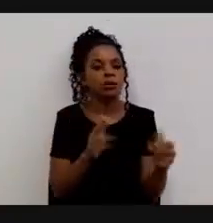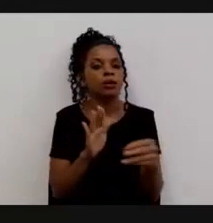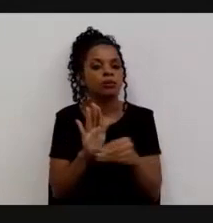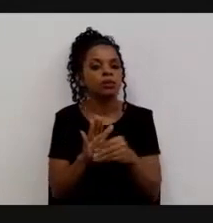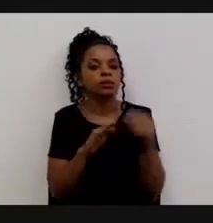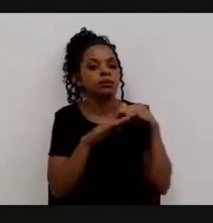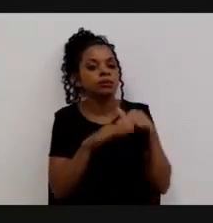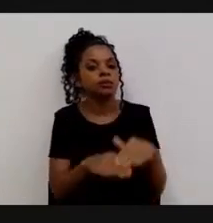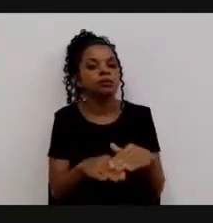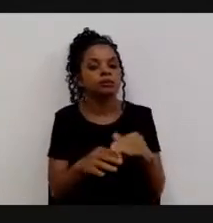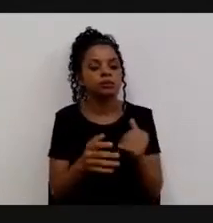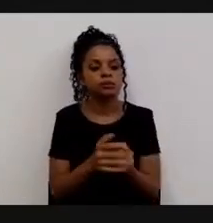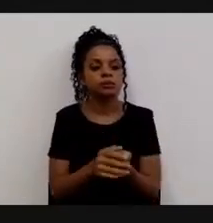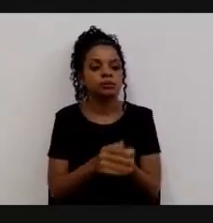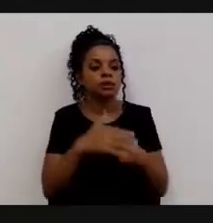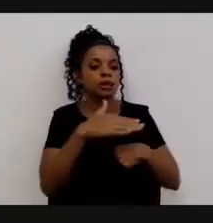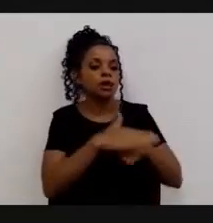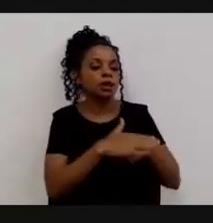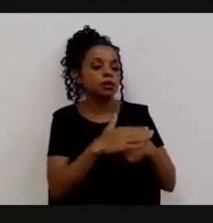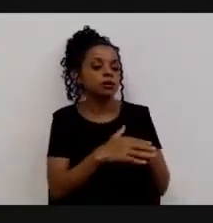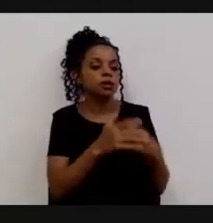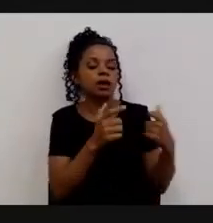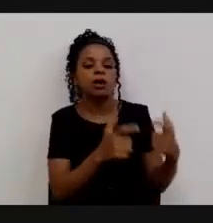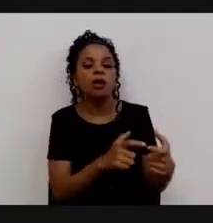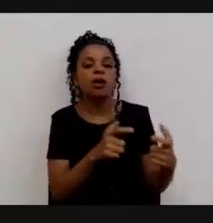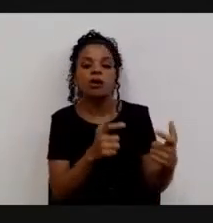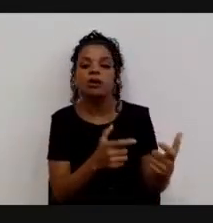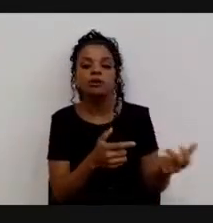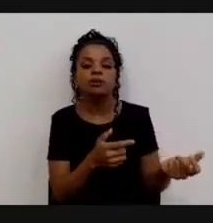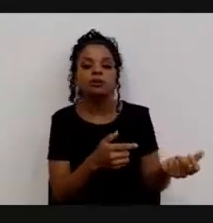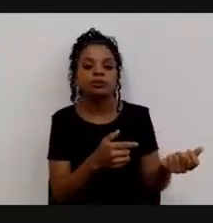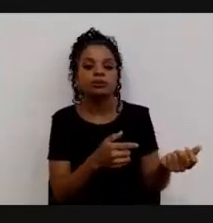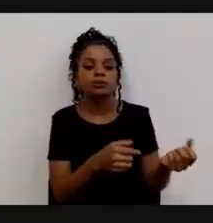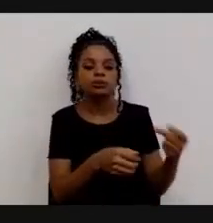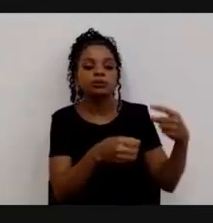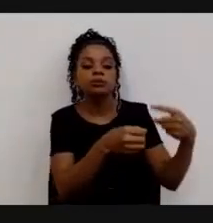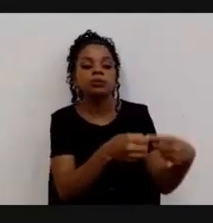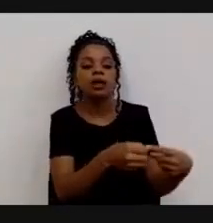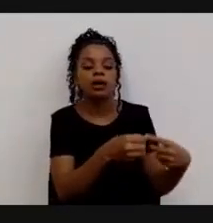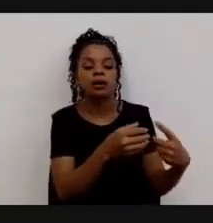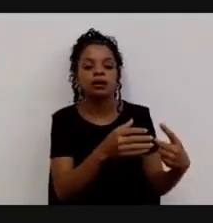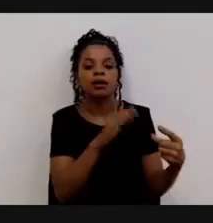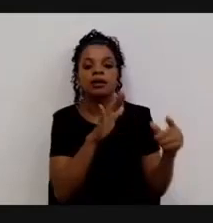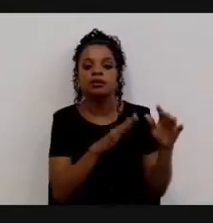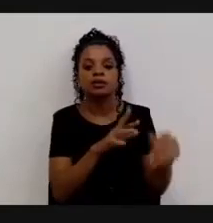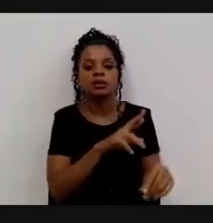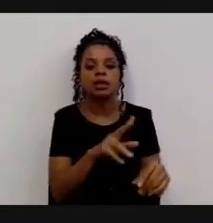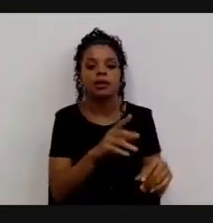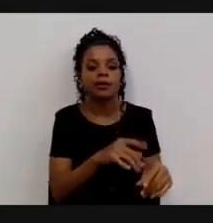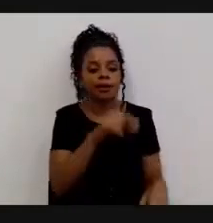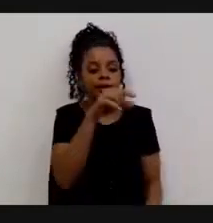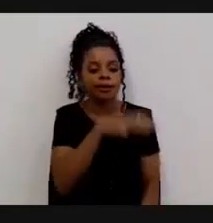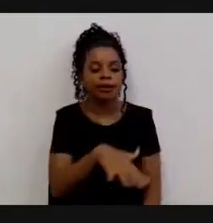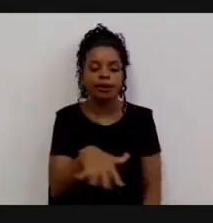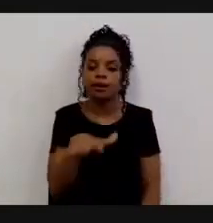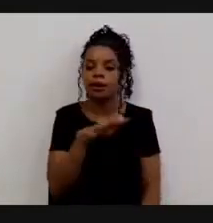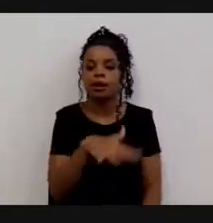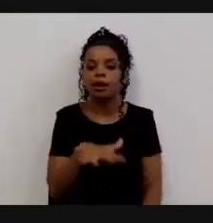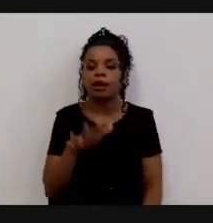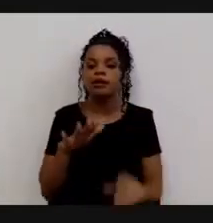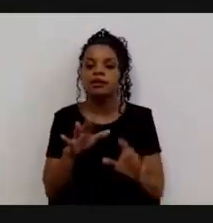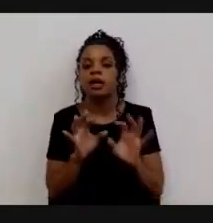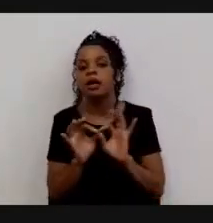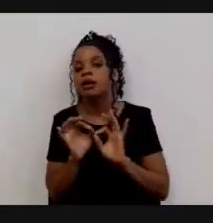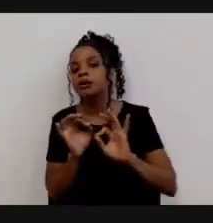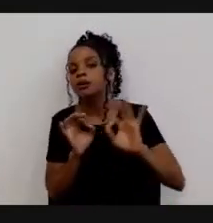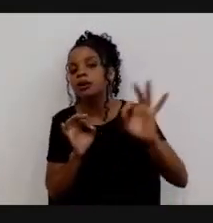que vai ser a ação? Em que bairro? Às vezes nem é no entorno de onde foi feito o prédio. O negócio acontece lá no bairro de X,